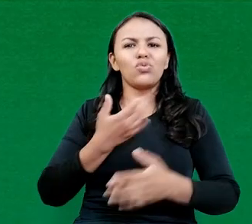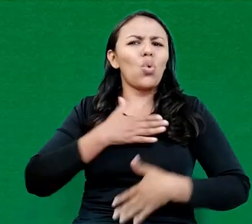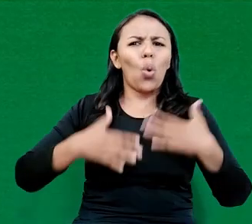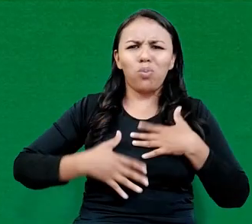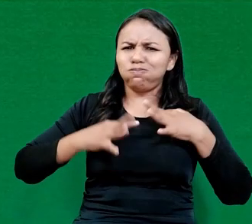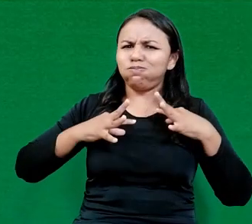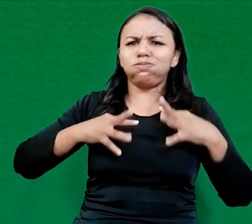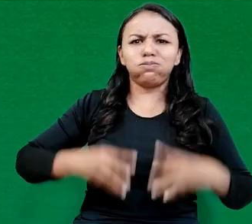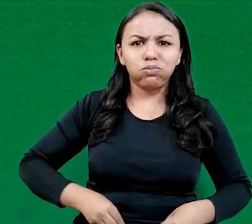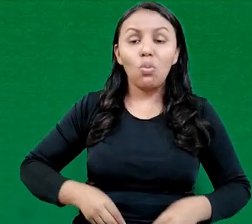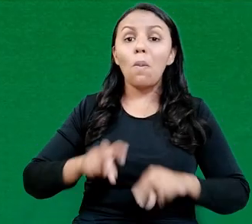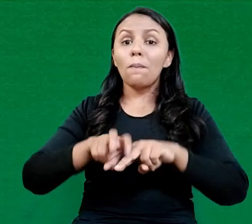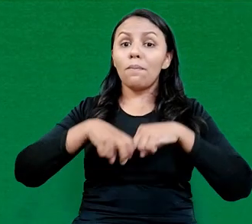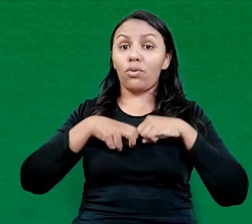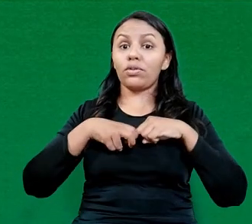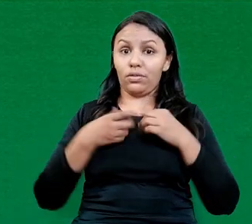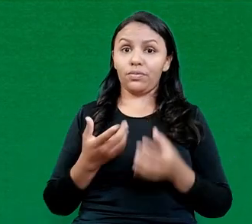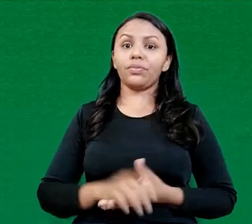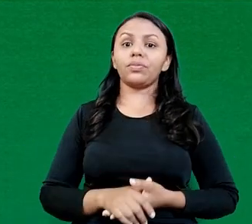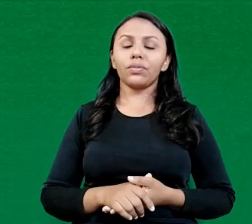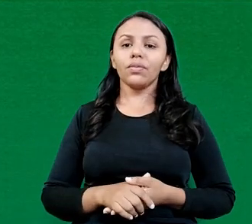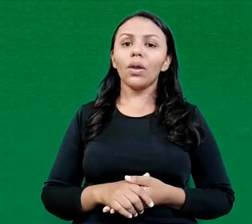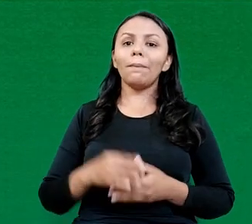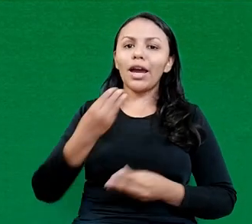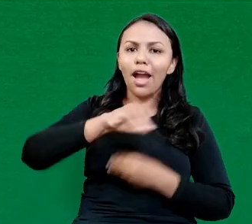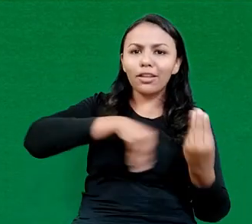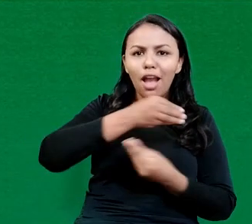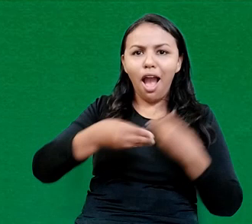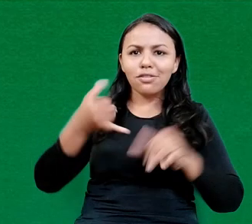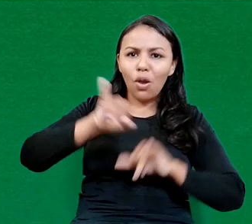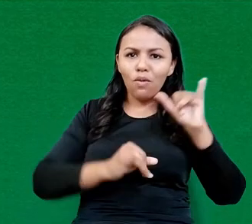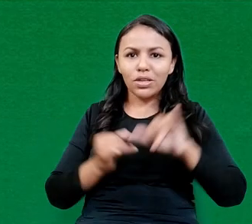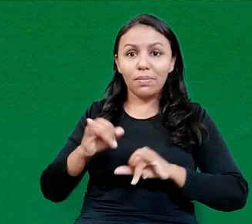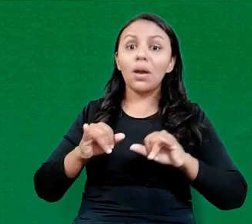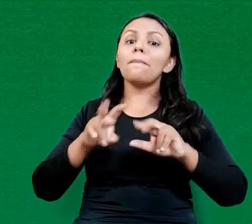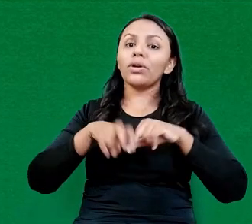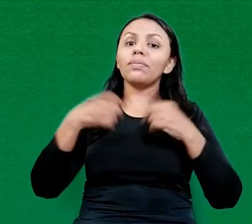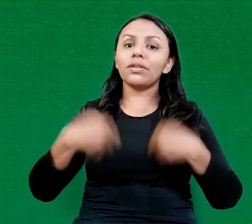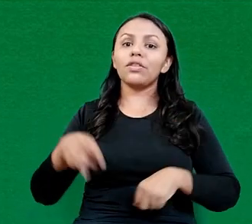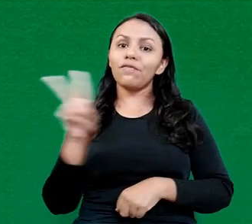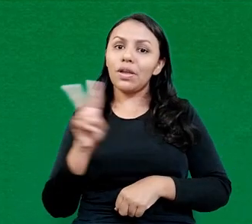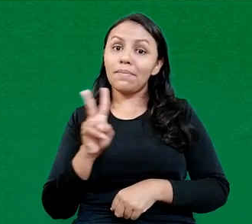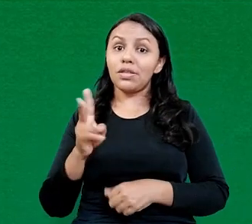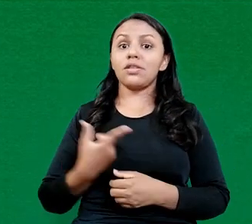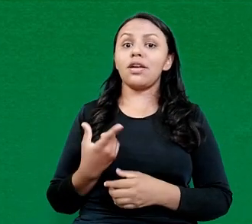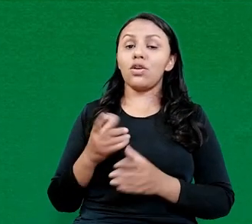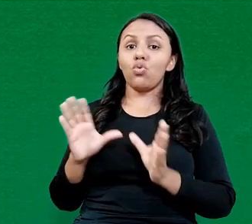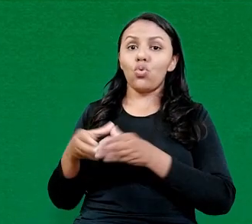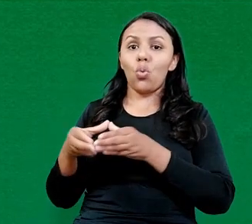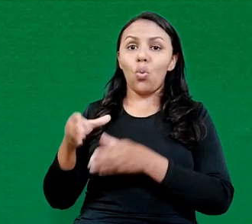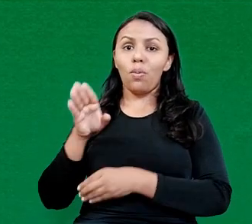isso, nós precisamos, para as reações acontecerem, eu preciso de vitaminas do complexo B, preciso